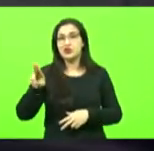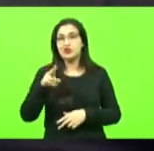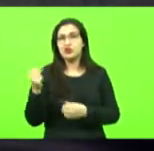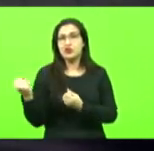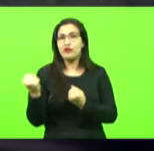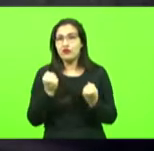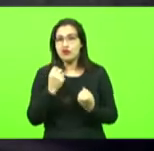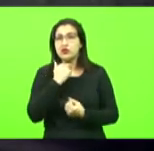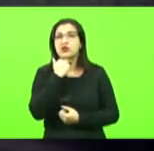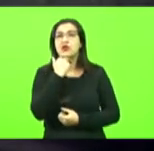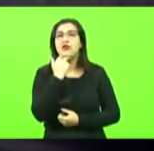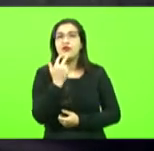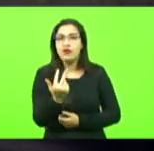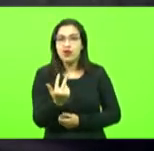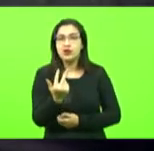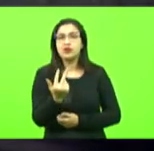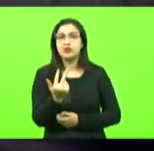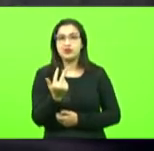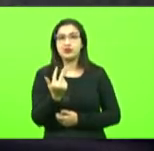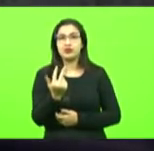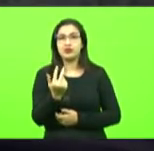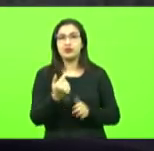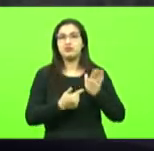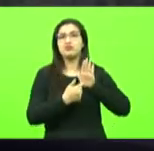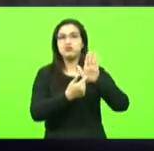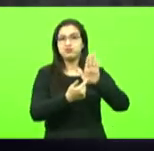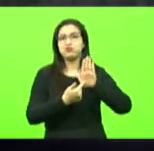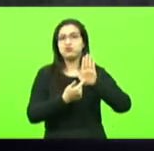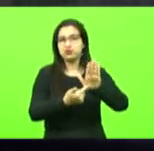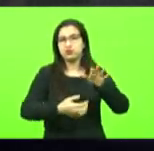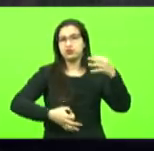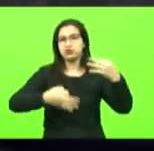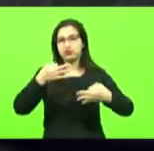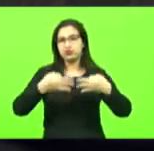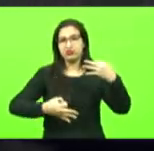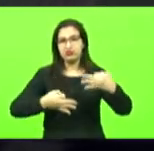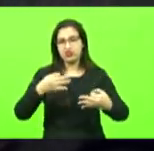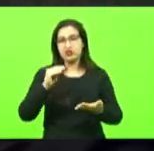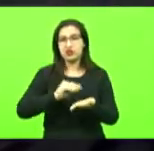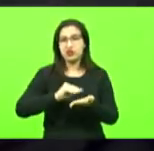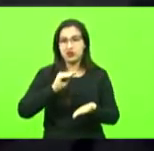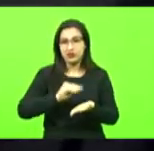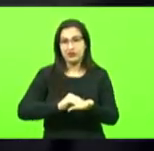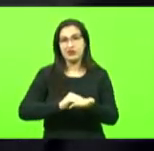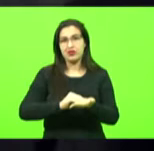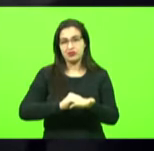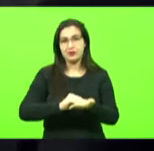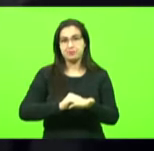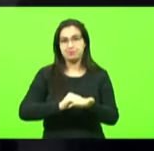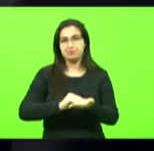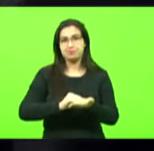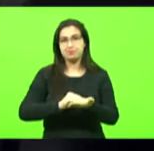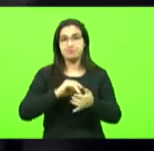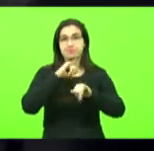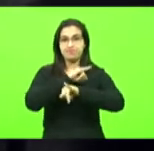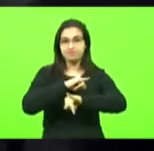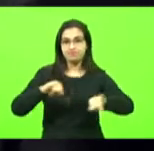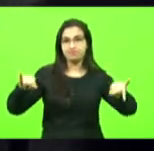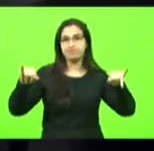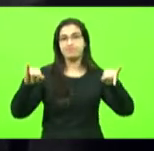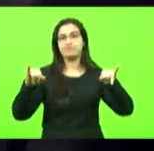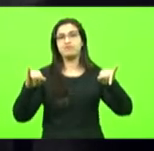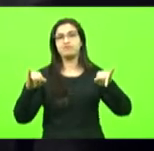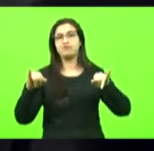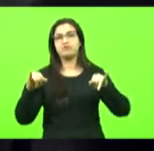voz para denunciar as injustiças que sofrem e anunciar os caminhos para